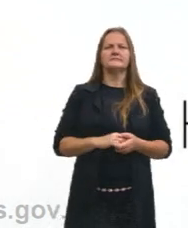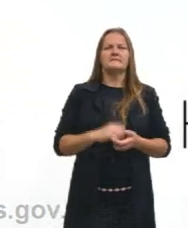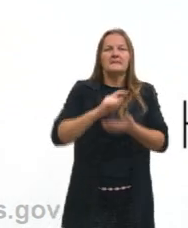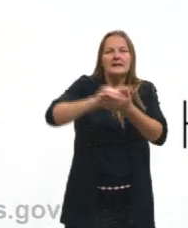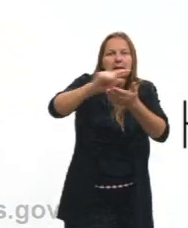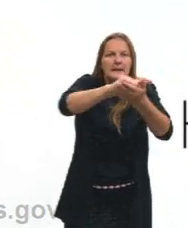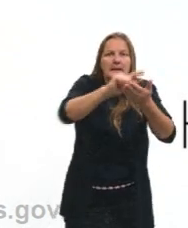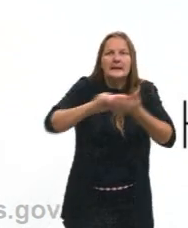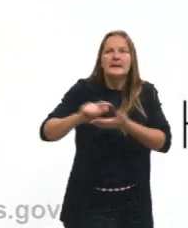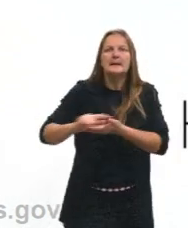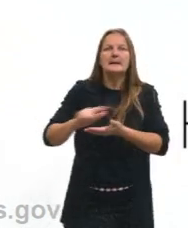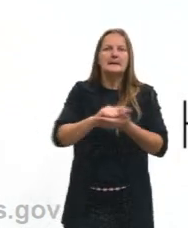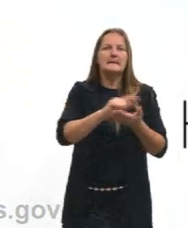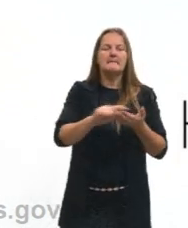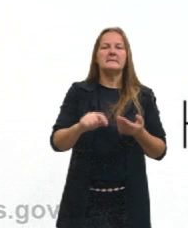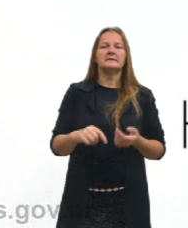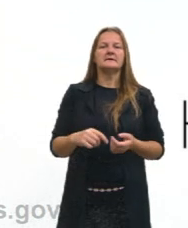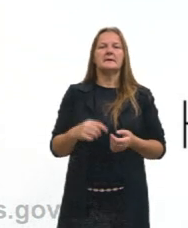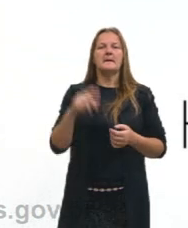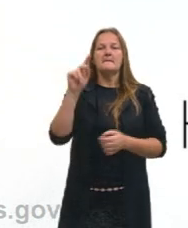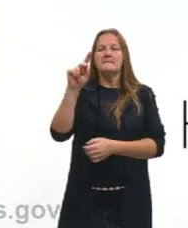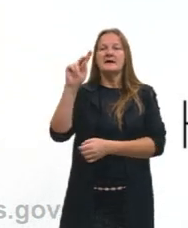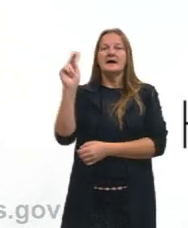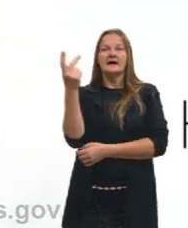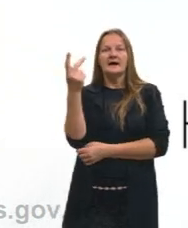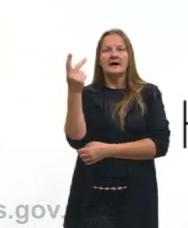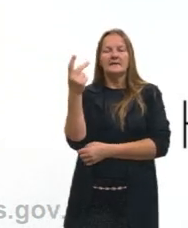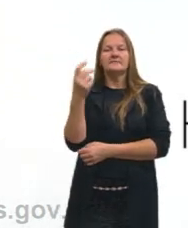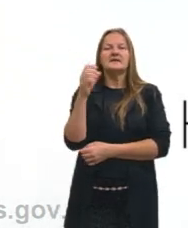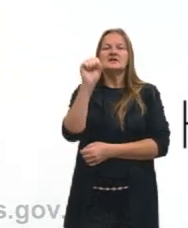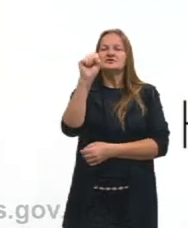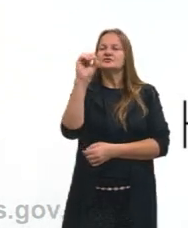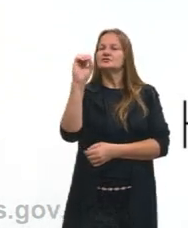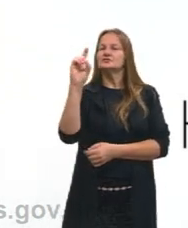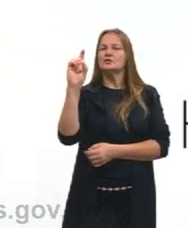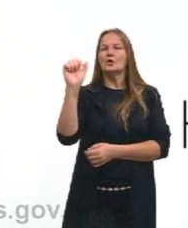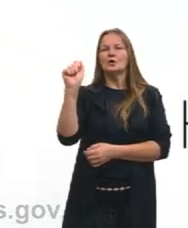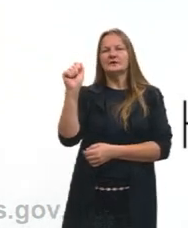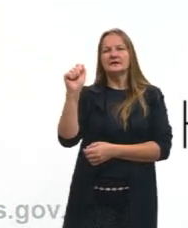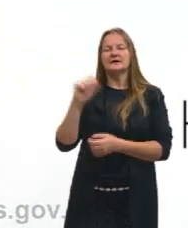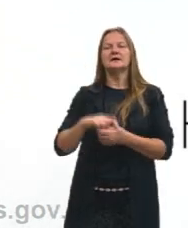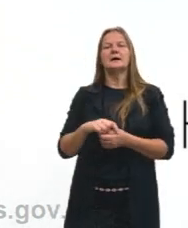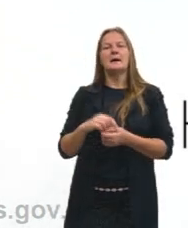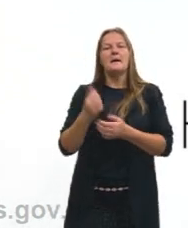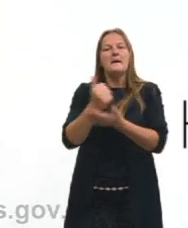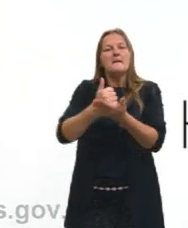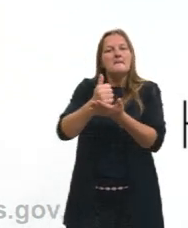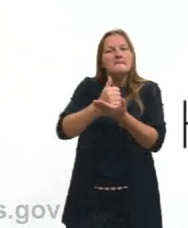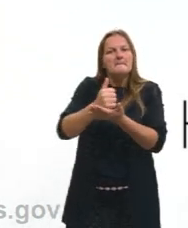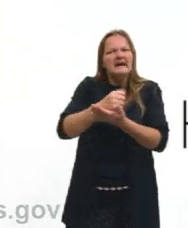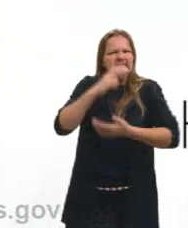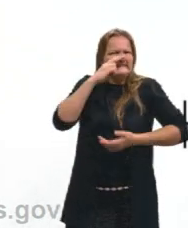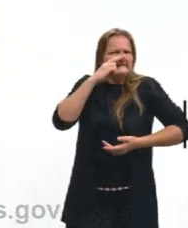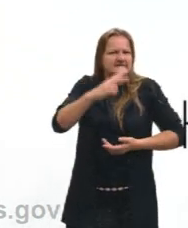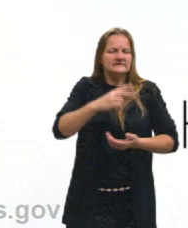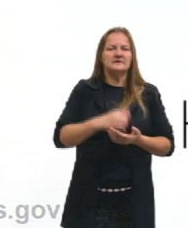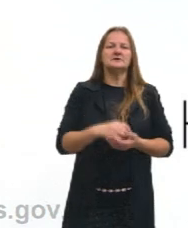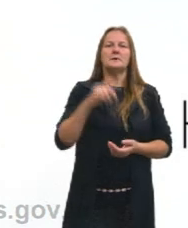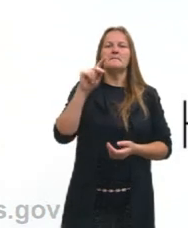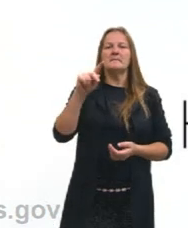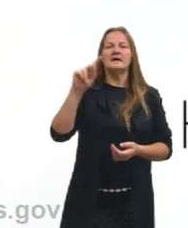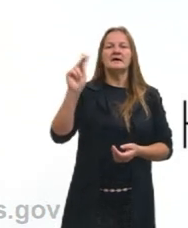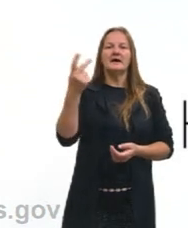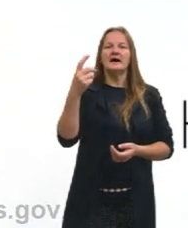produtos de limpeza água sanitária PH 13 e a soda cáustica Como eu havia comentado com vocês que é uma base forte Ela tem